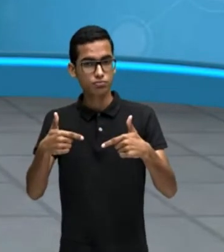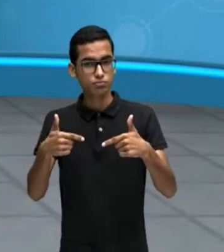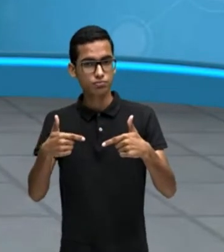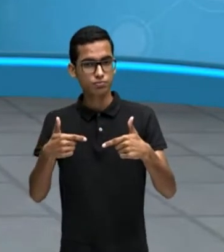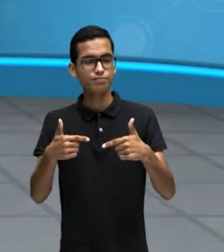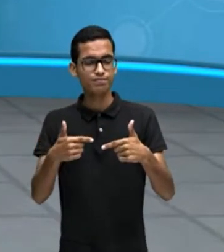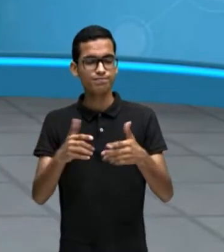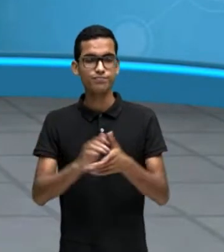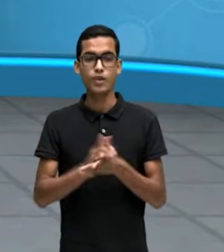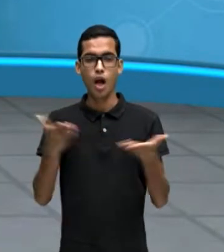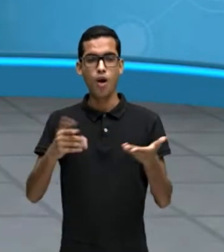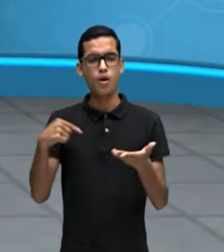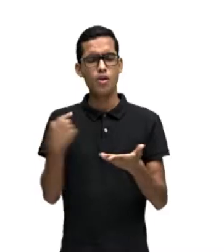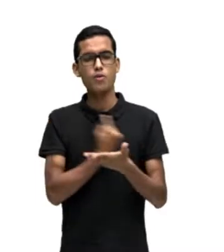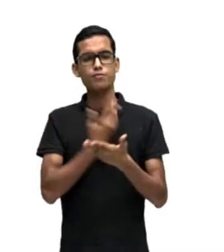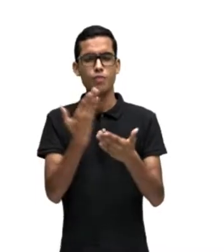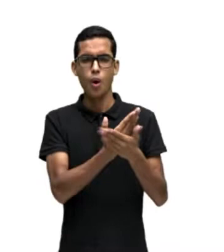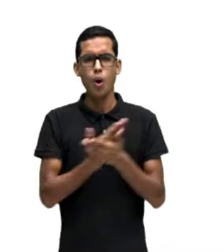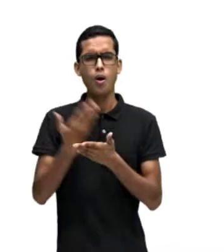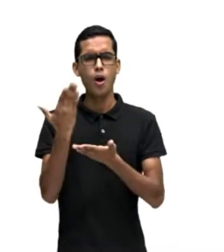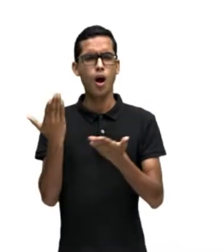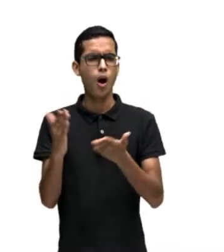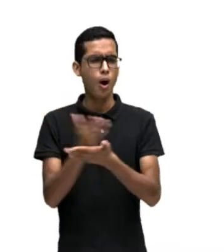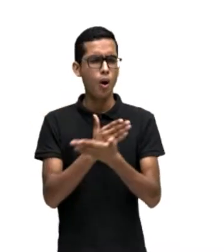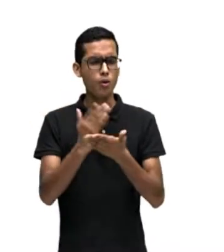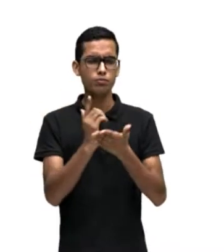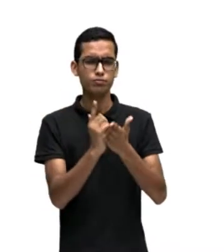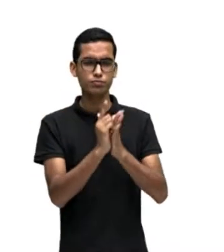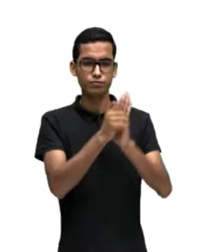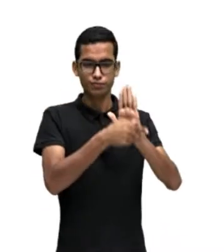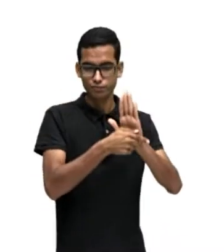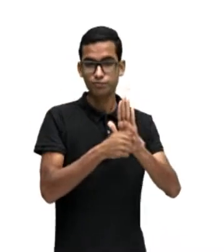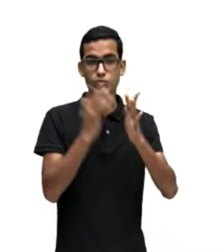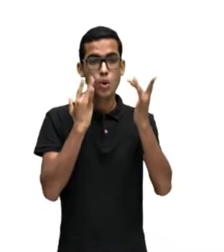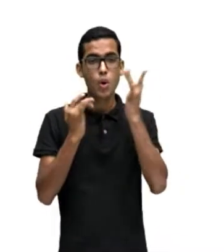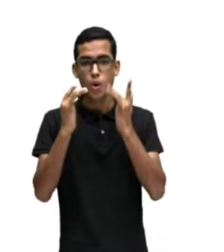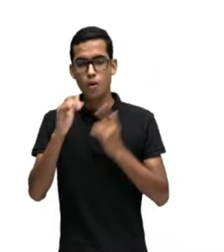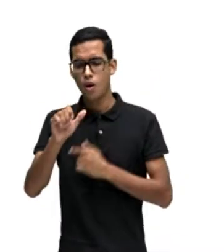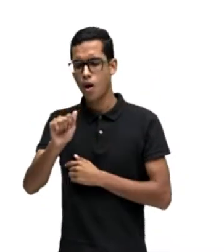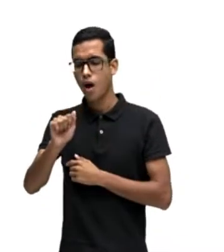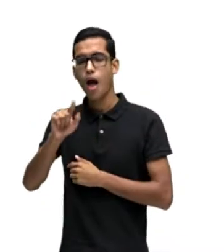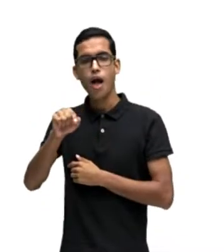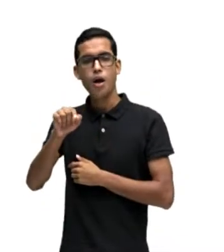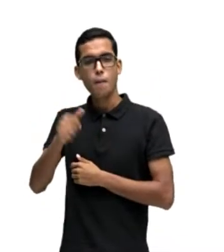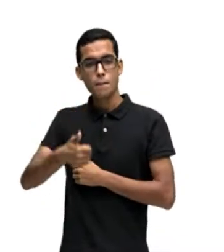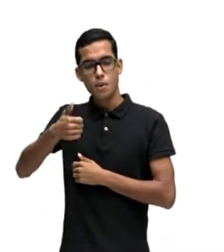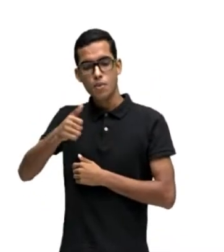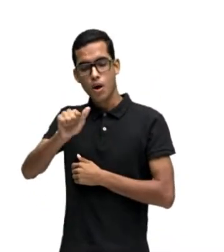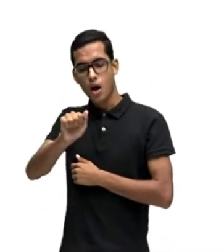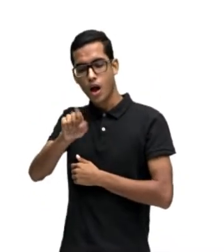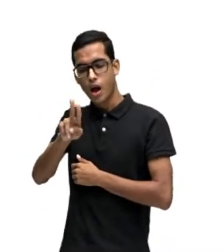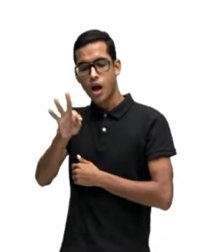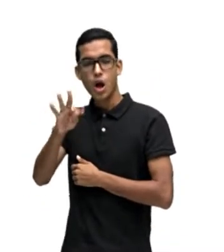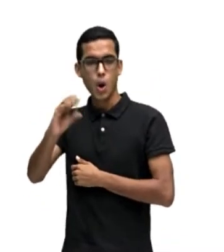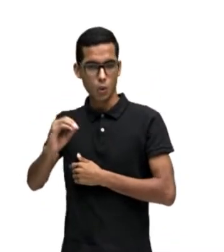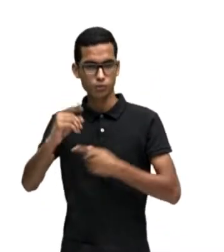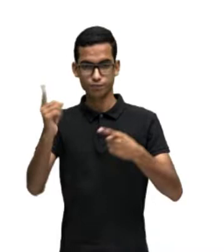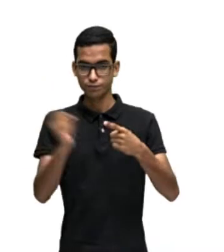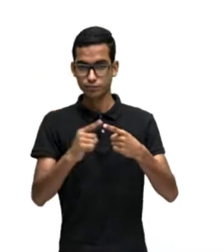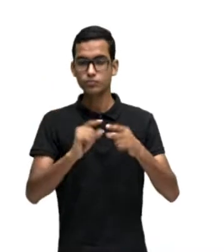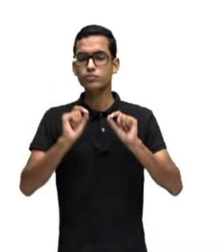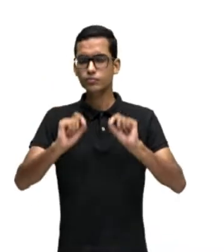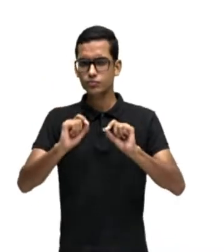desses gêneros teatrais. Por exemplo, o primeiro deles é o auto. Ele é um subgênero da literatura dramática, ele é uma parte,